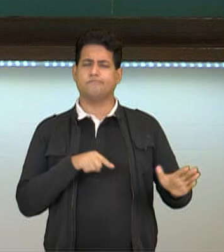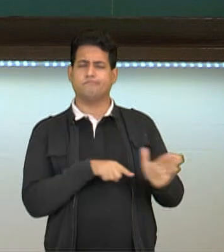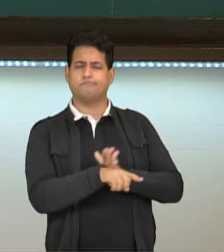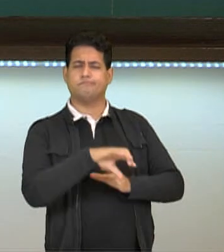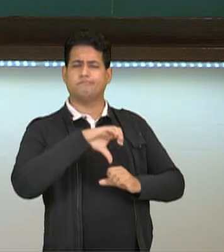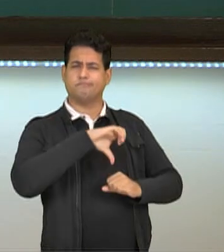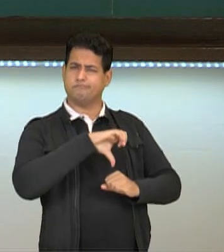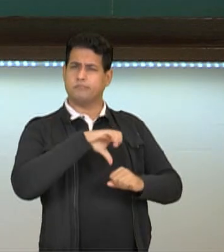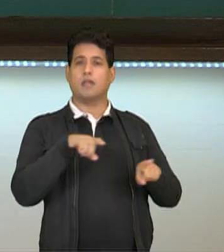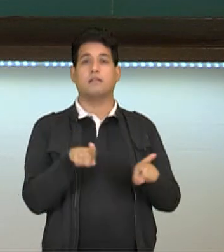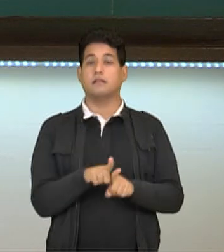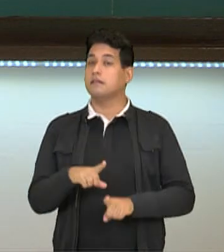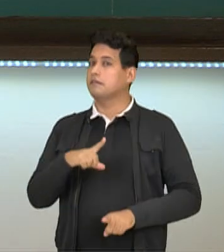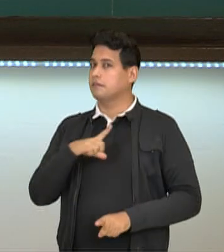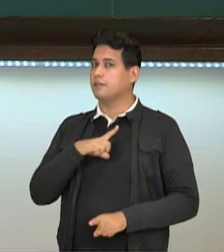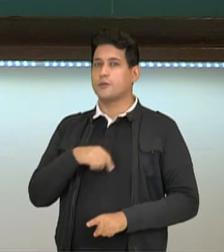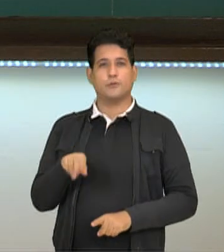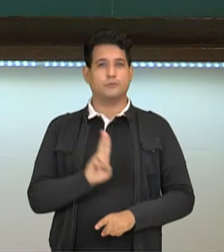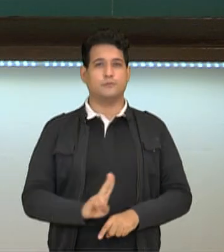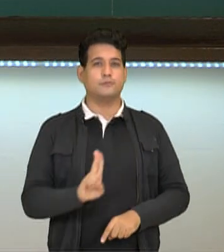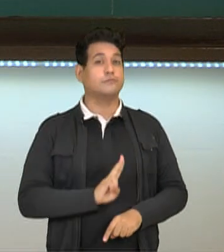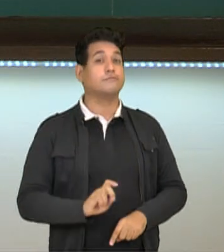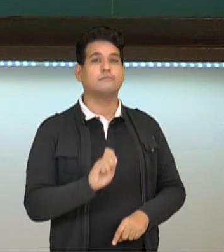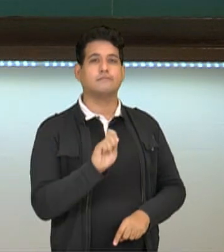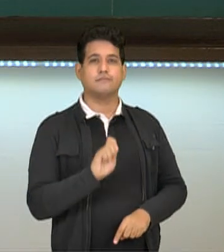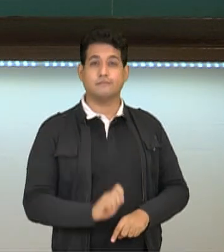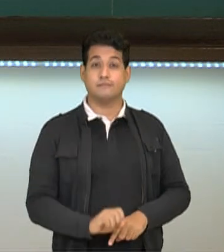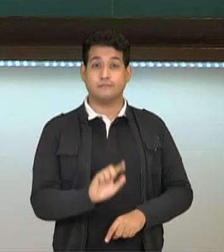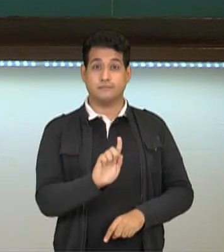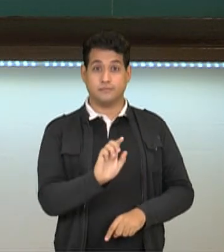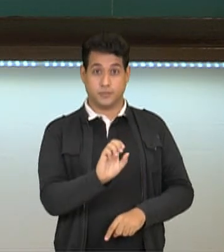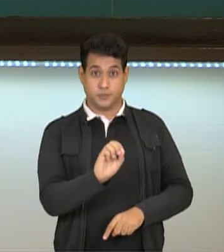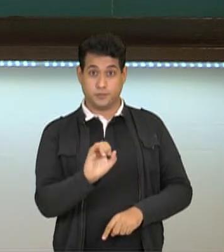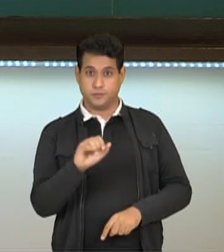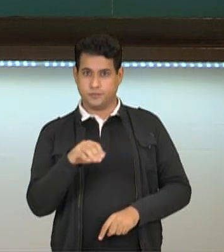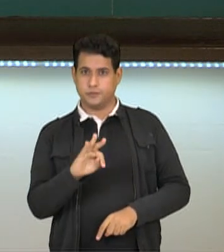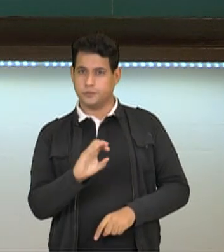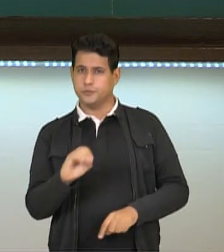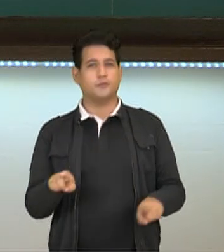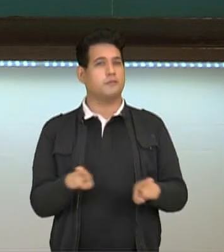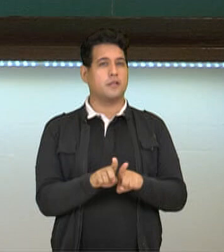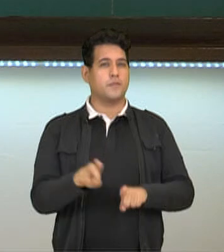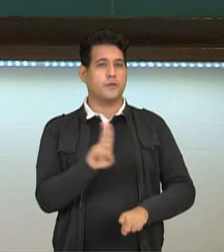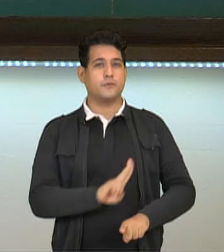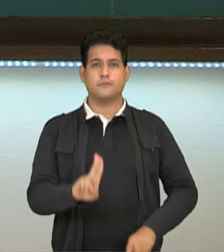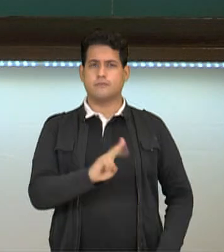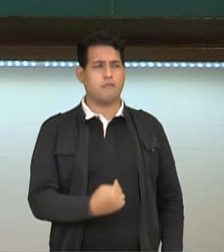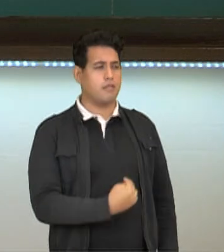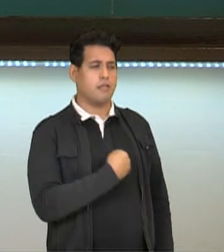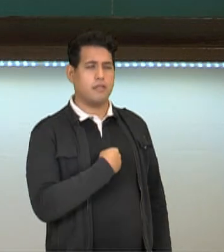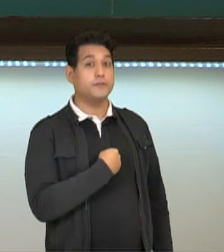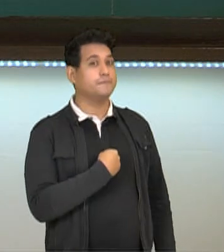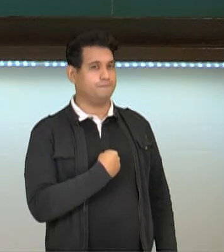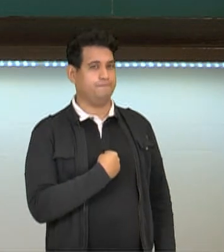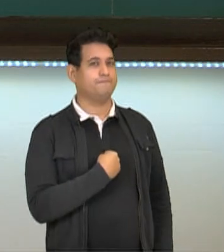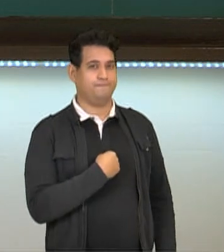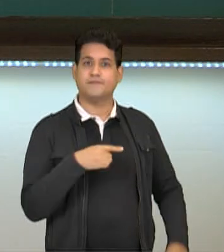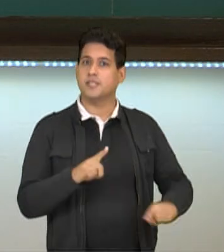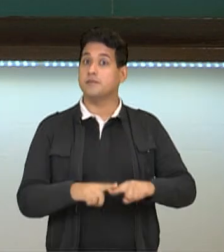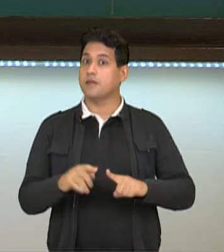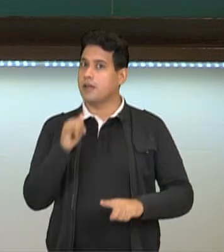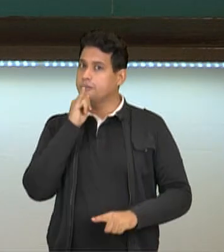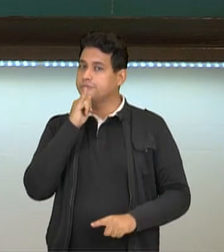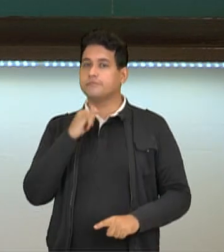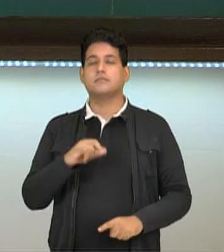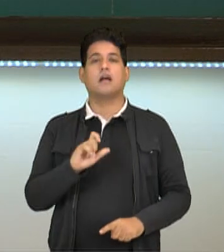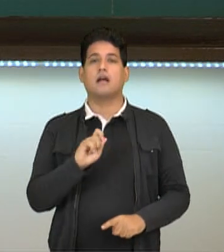interrogativas e nós tivemos o uso do going to e o uso do will, Tivemos sim, só que um deles está em